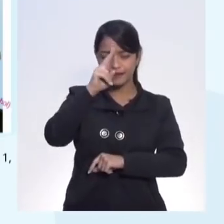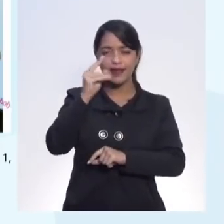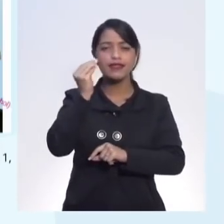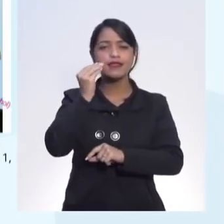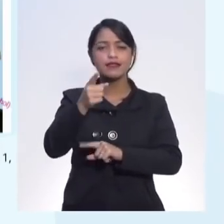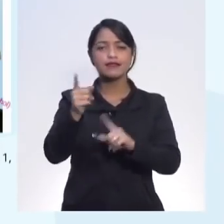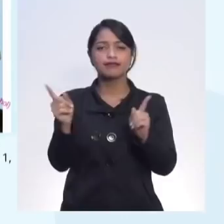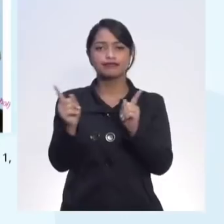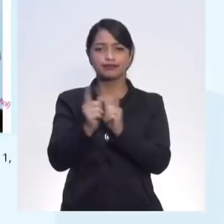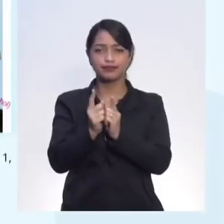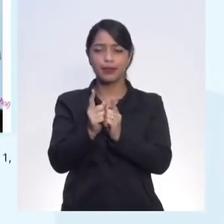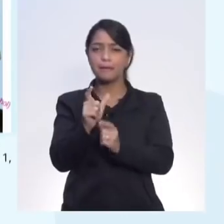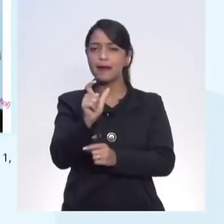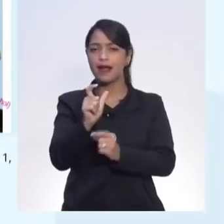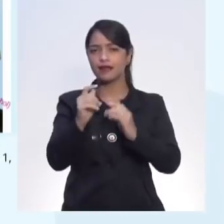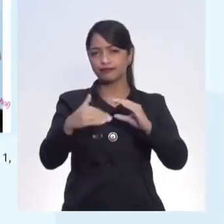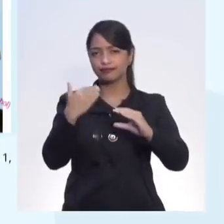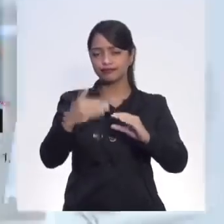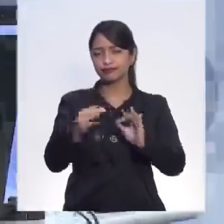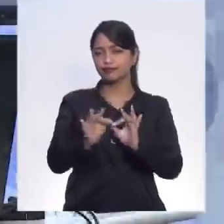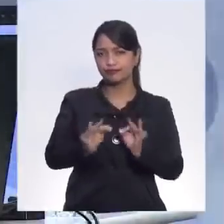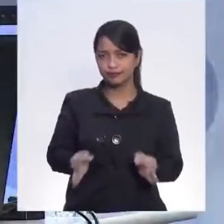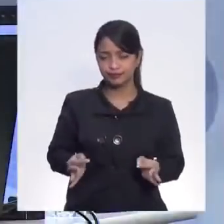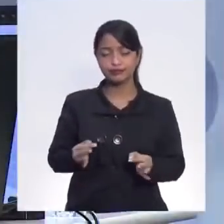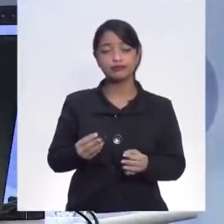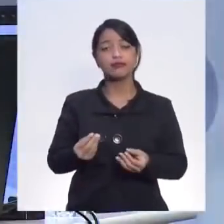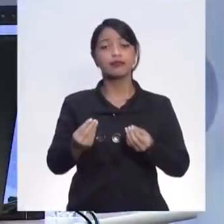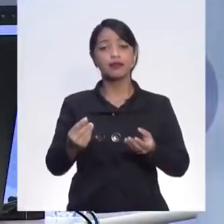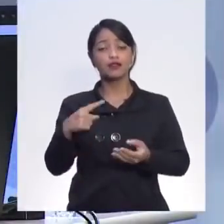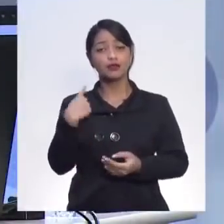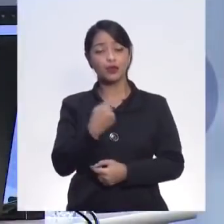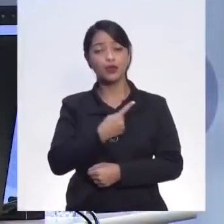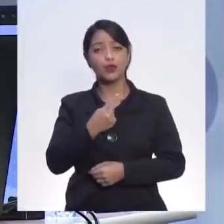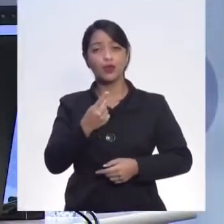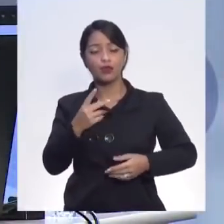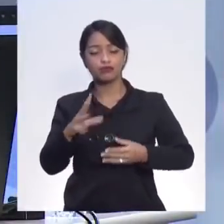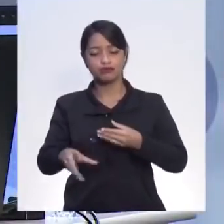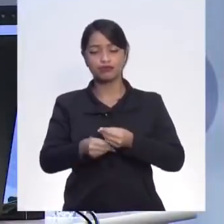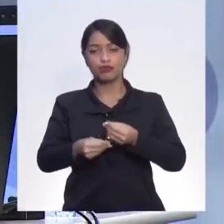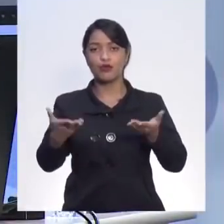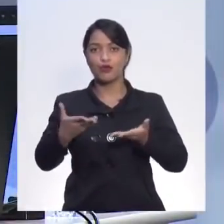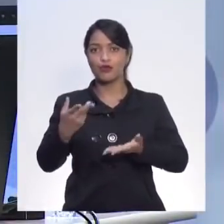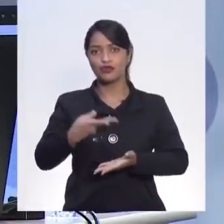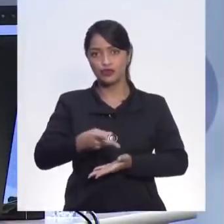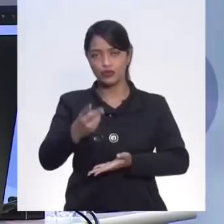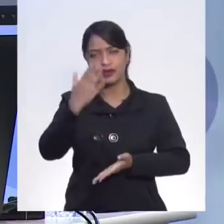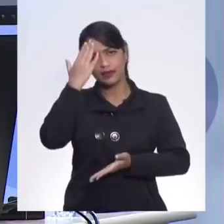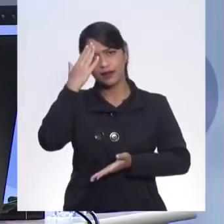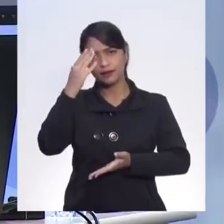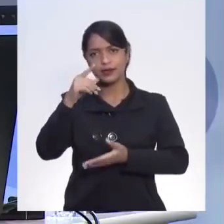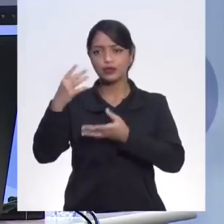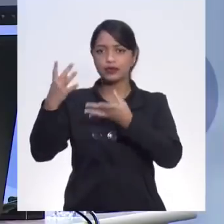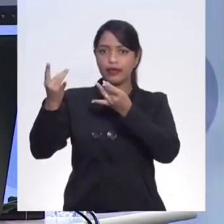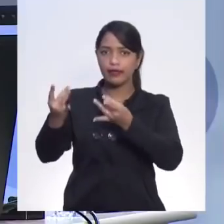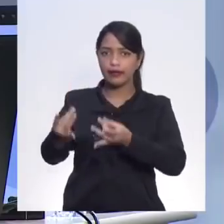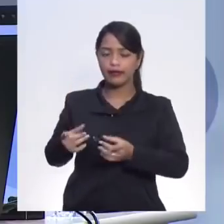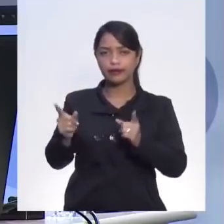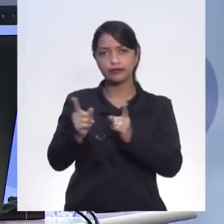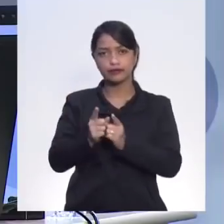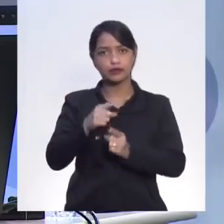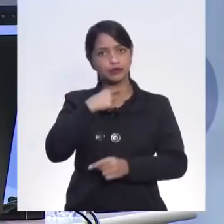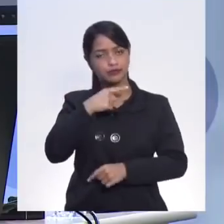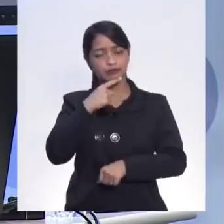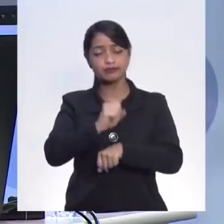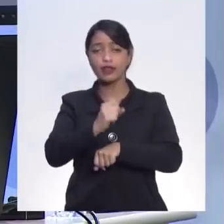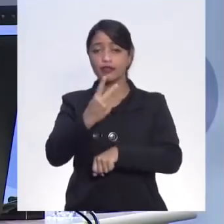algumas palavras-chave para tentar a gente conseguir dar prosseguimento, porque, obviamente, que vocês não vão conseguir resumir tudo, certo? Então, 2 minutinhos, tá